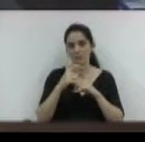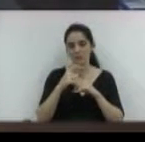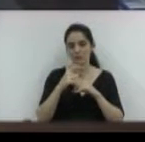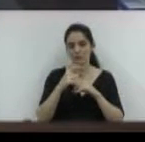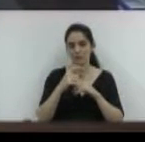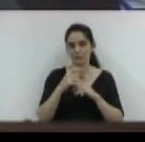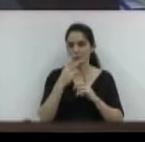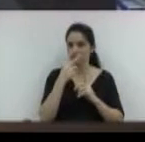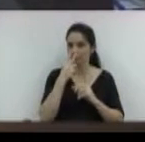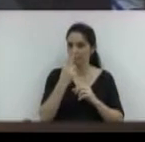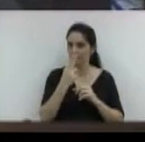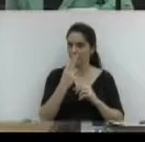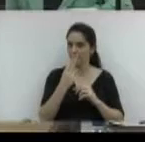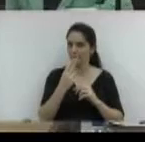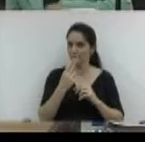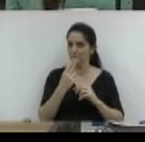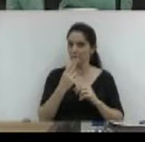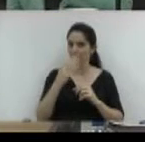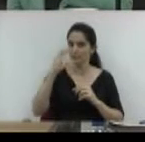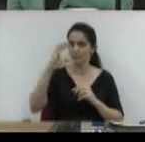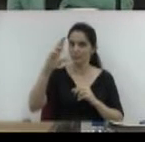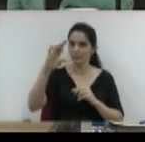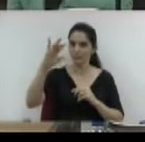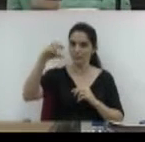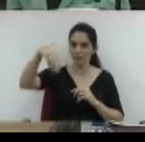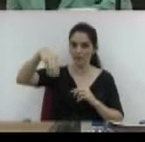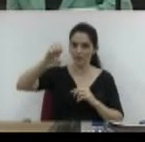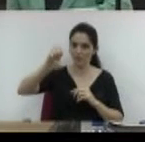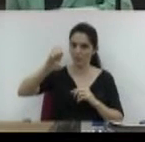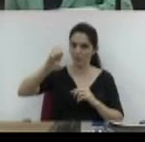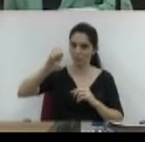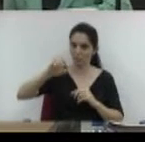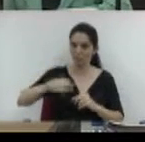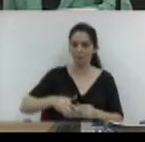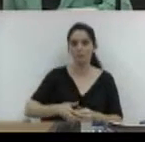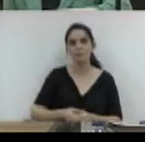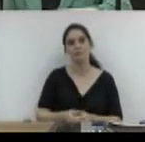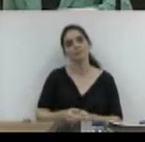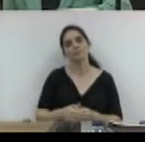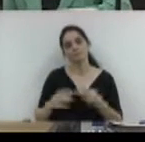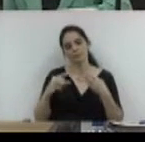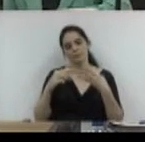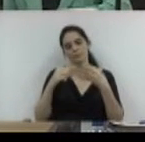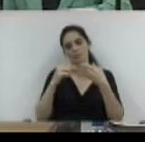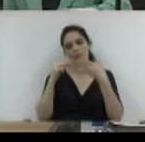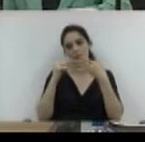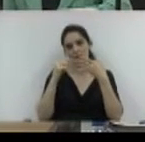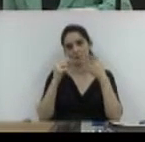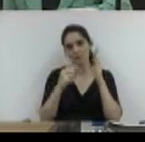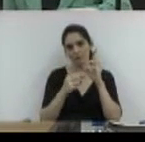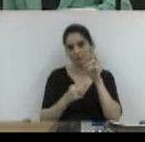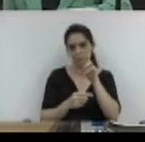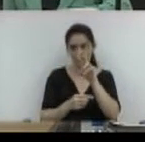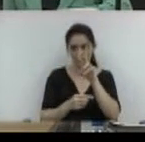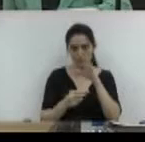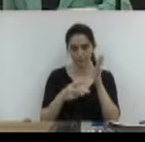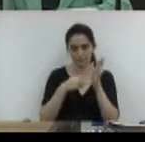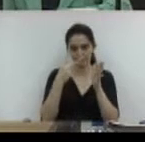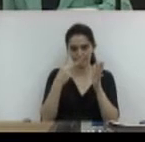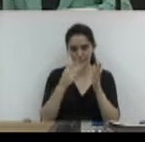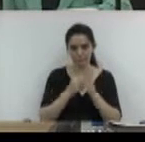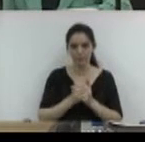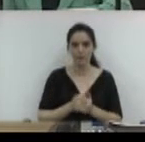honra ou contenham incitamentos à prática de crimes. Parágrafo 2º. É incompatível com o